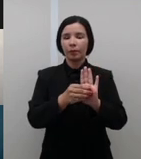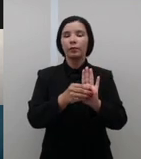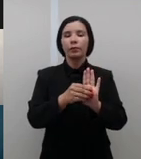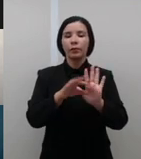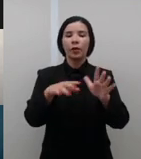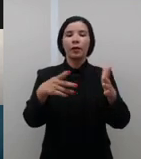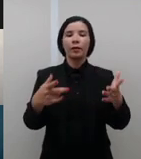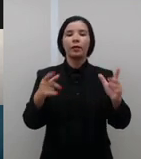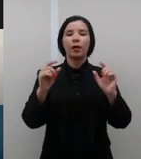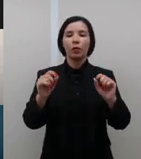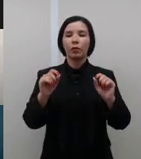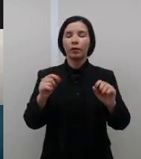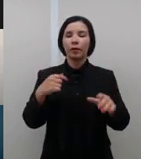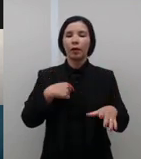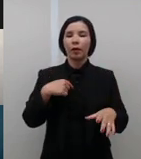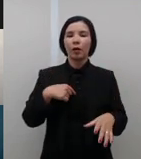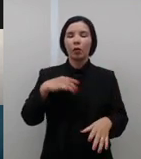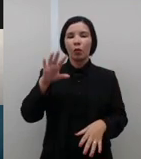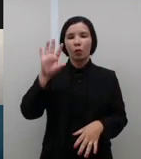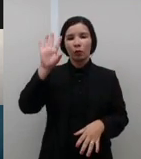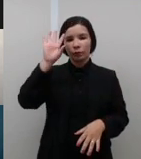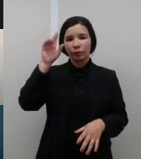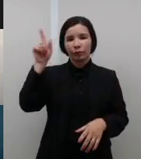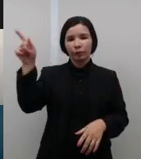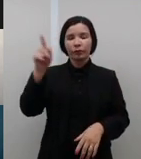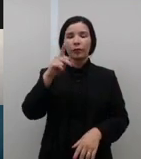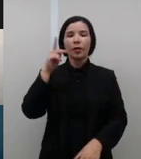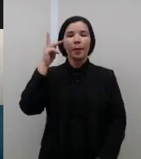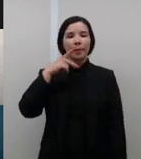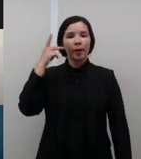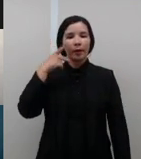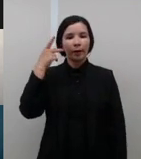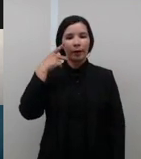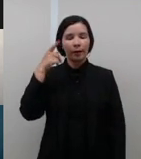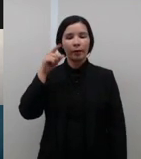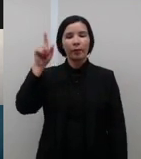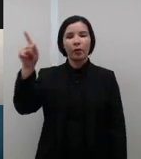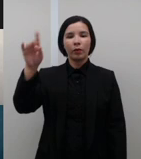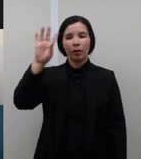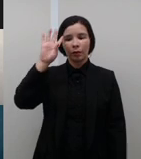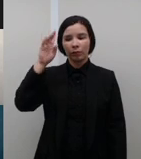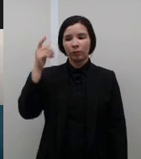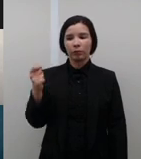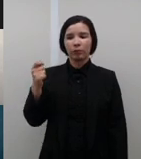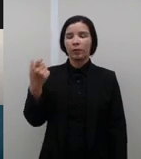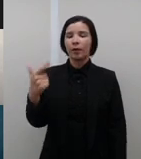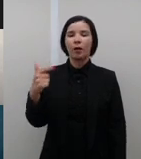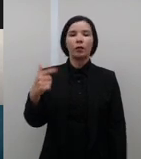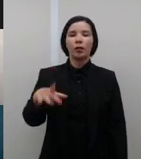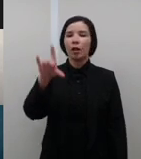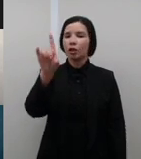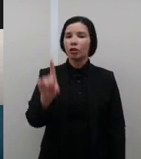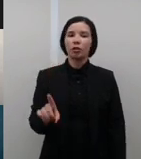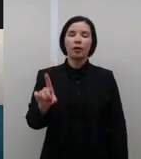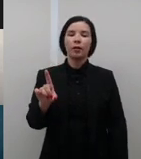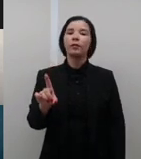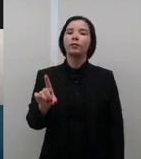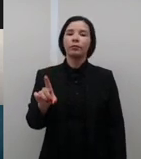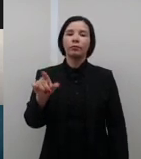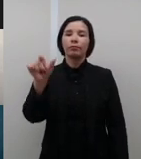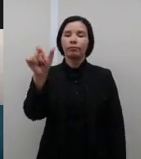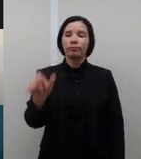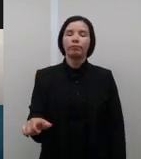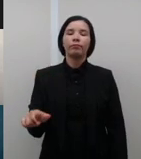o acórdão proferido pelo Tribunal de Justiça da Paraíba, ao denegar a ordem, não havendo direito a ser resguardado na presente via, na